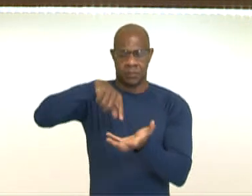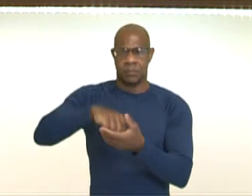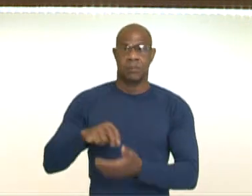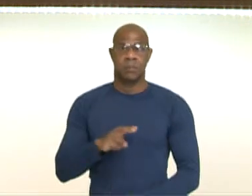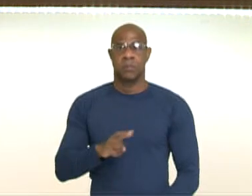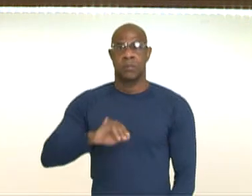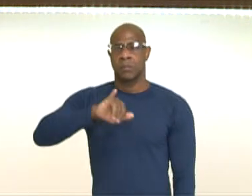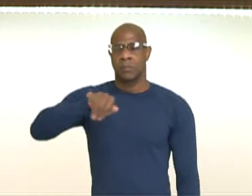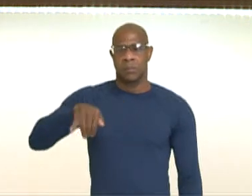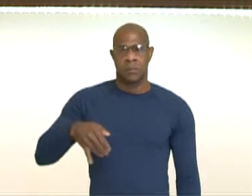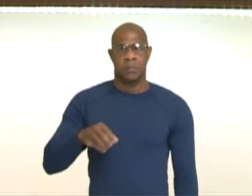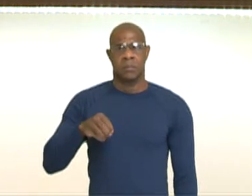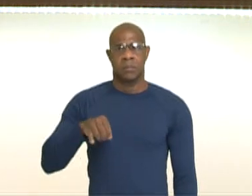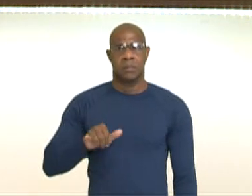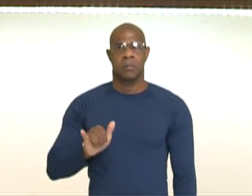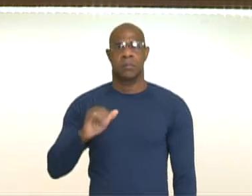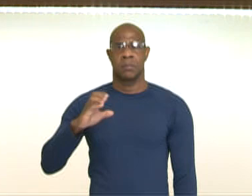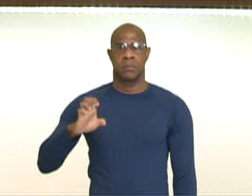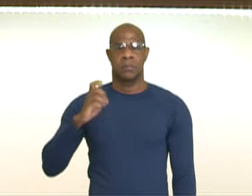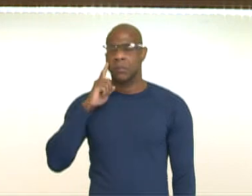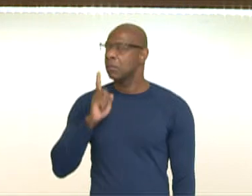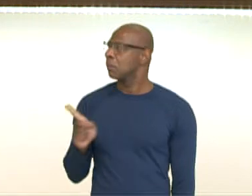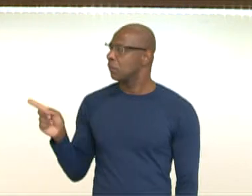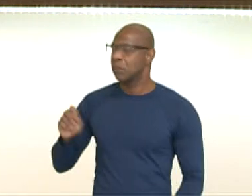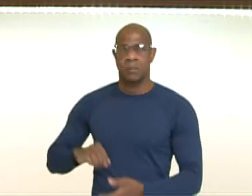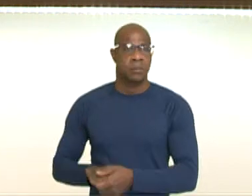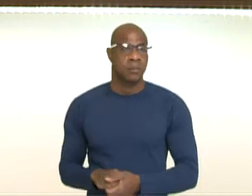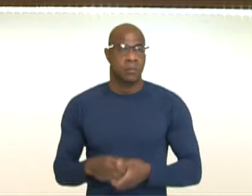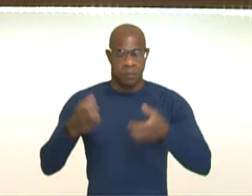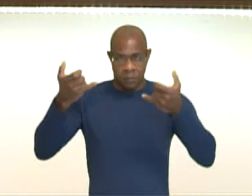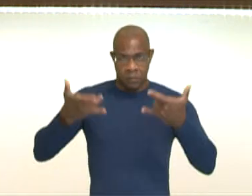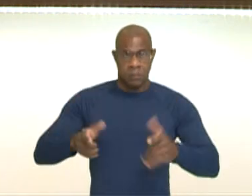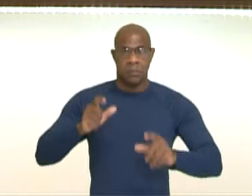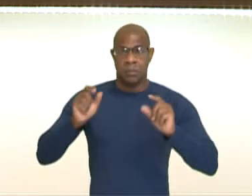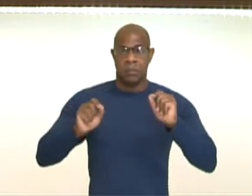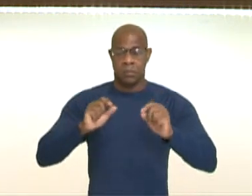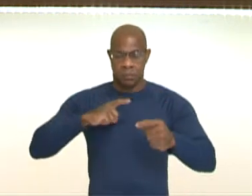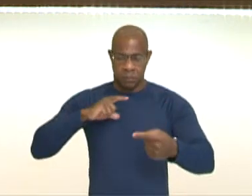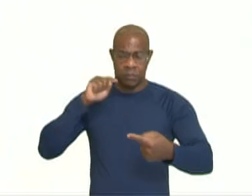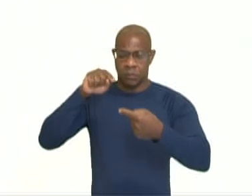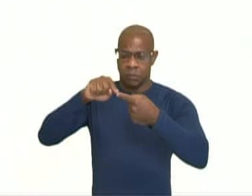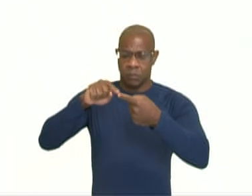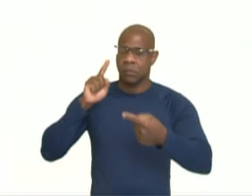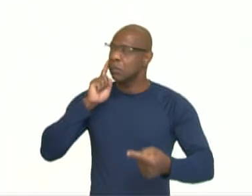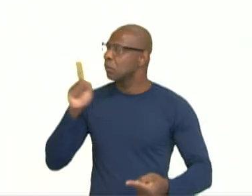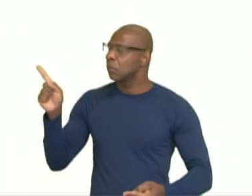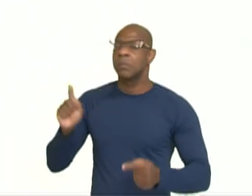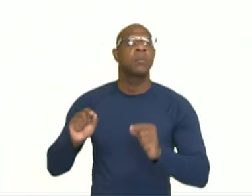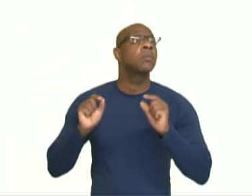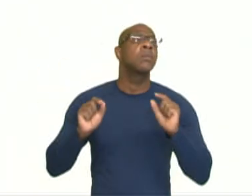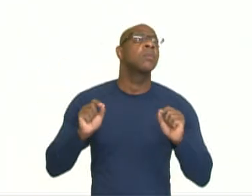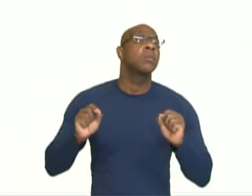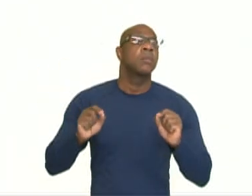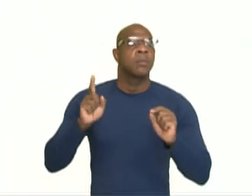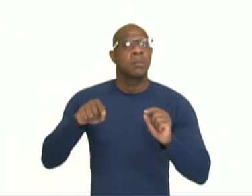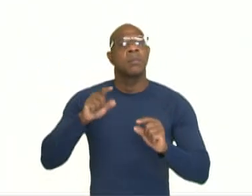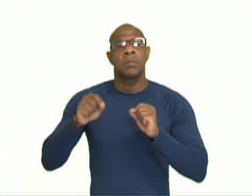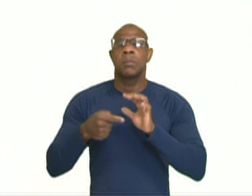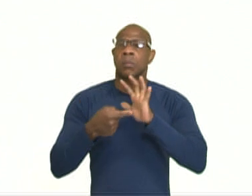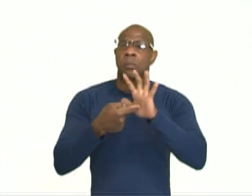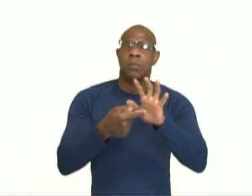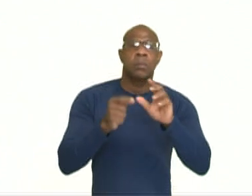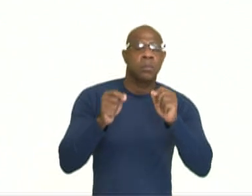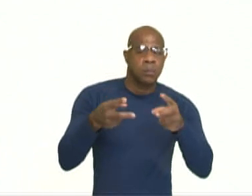Joyce. Para termos essa noção do aspecto físico, obviamente temos um objetivo a ser atingido. O objetivo é, obviamente,